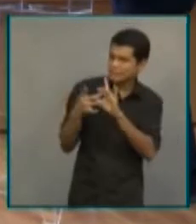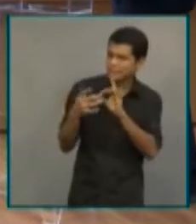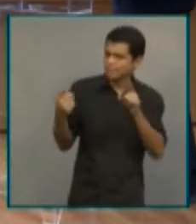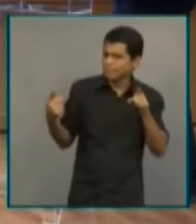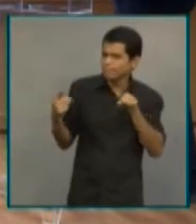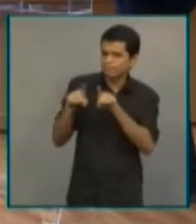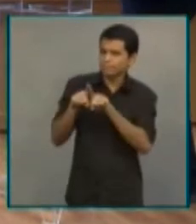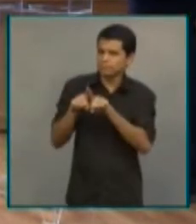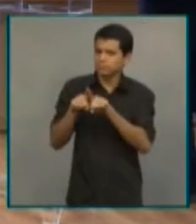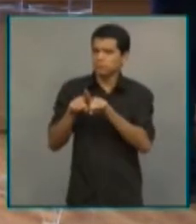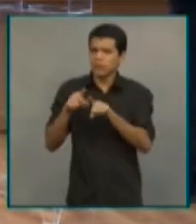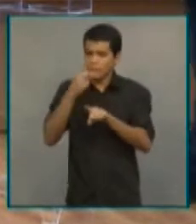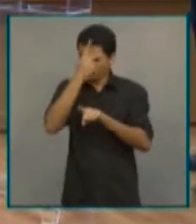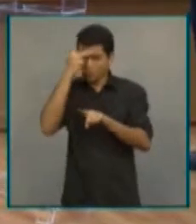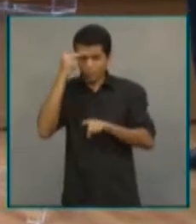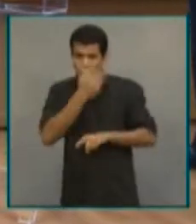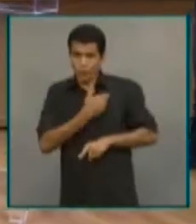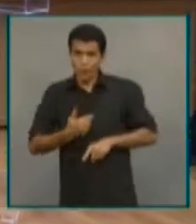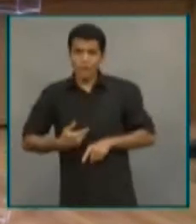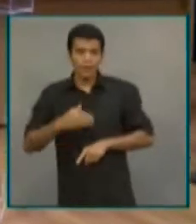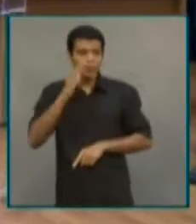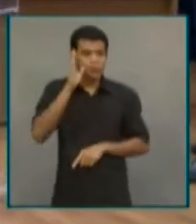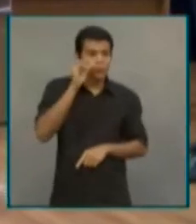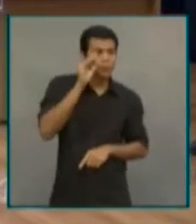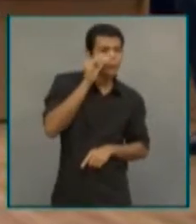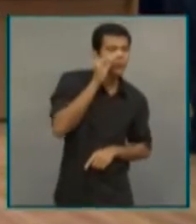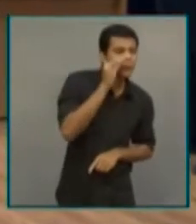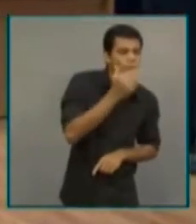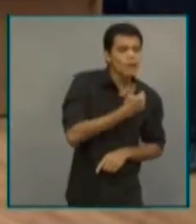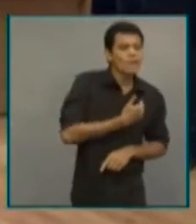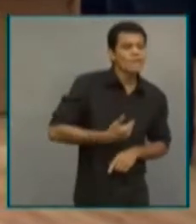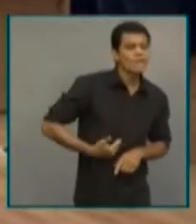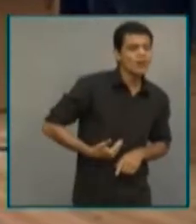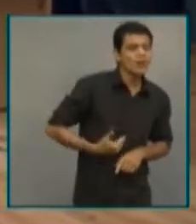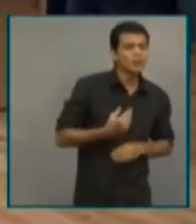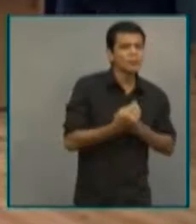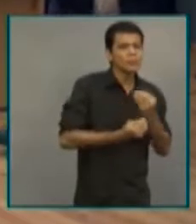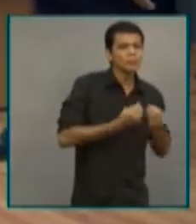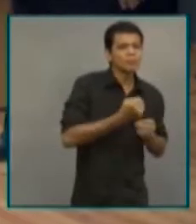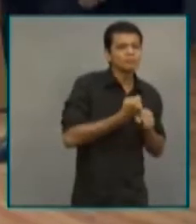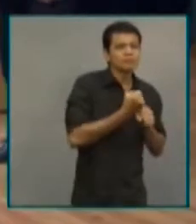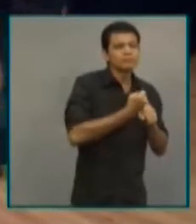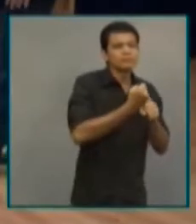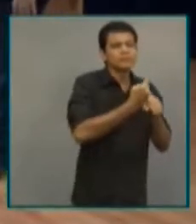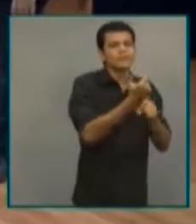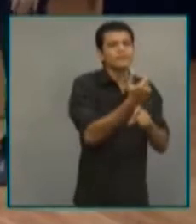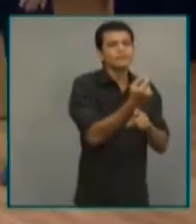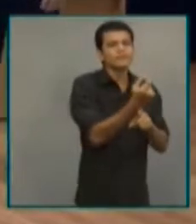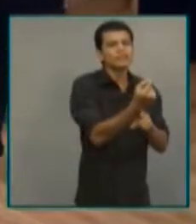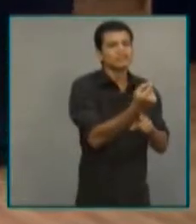de vocês, porque eles querem controlar vocês por mais 20 anos.